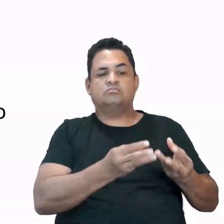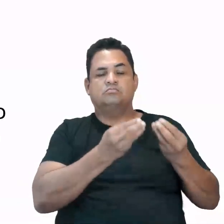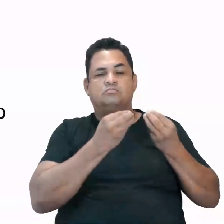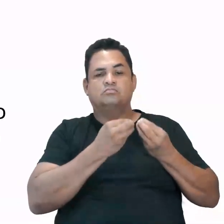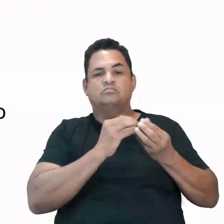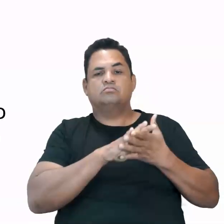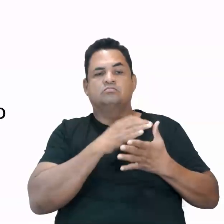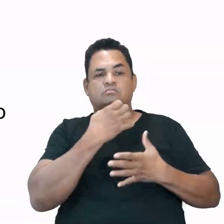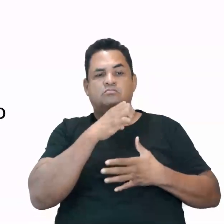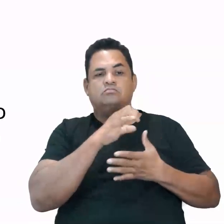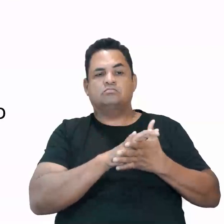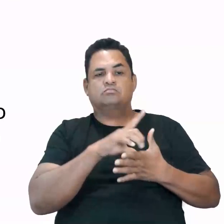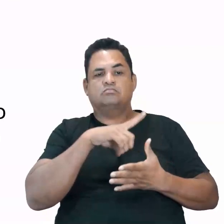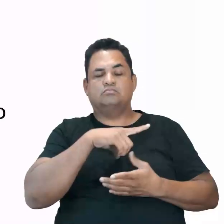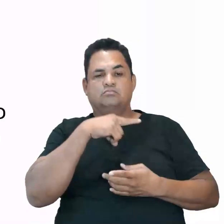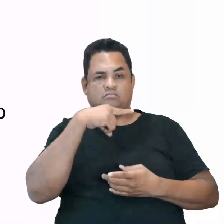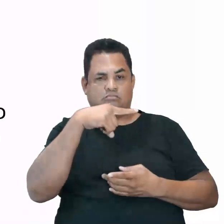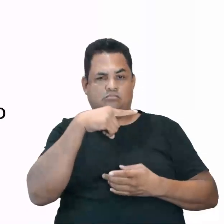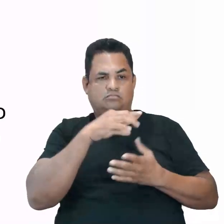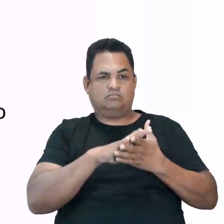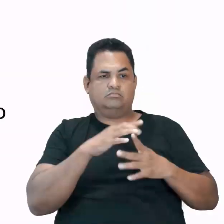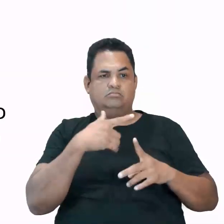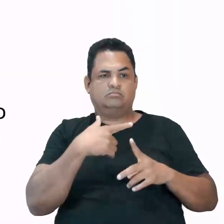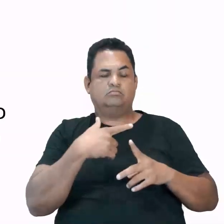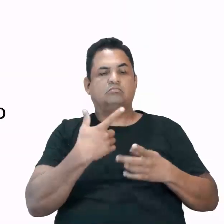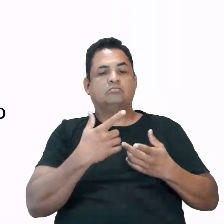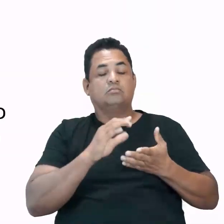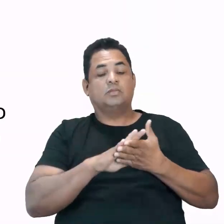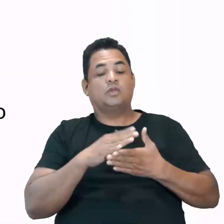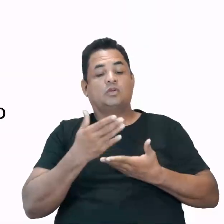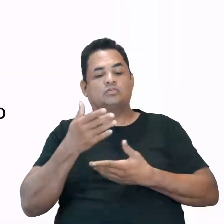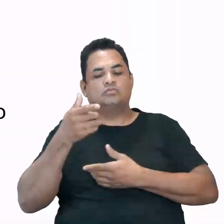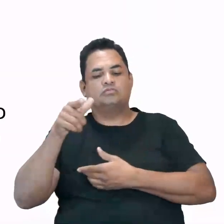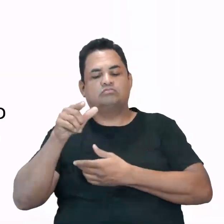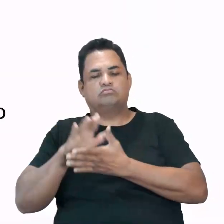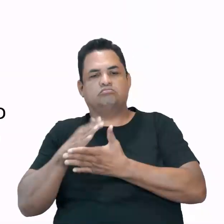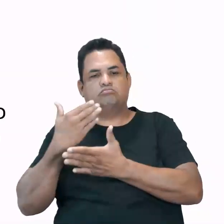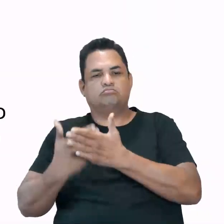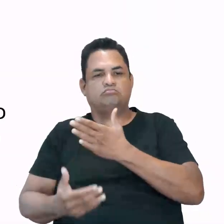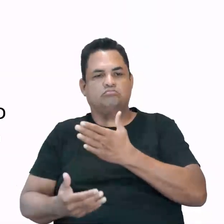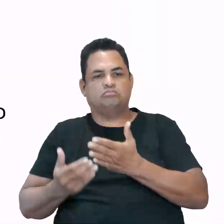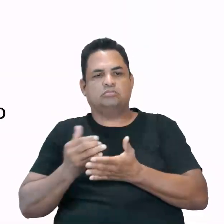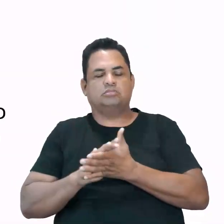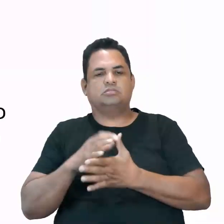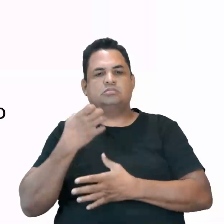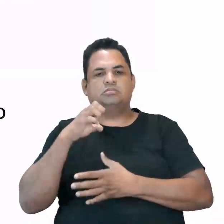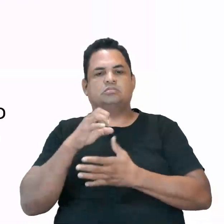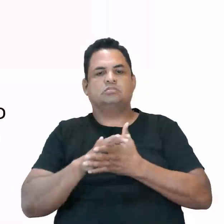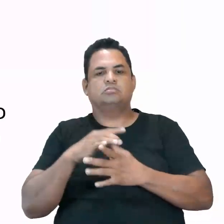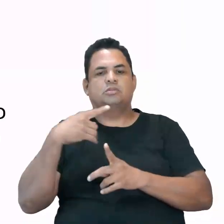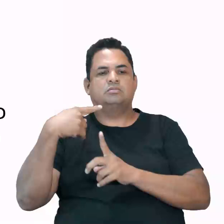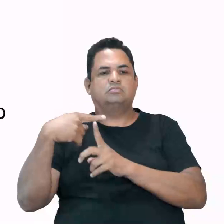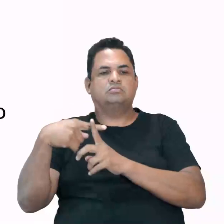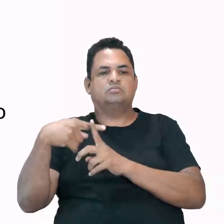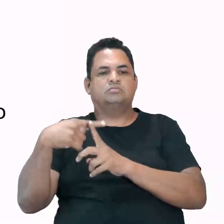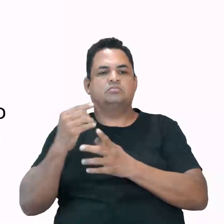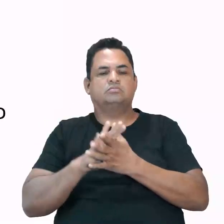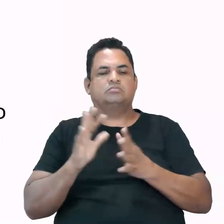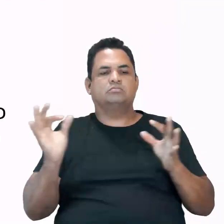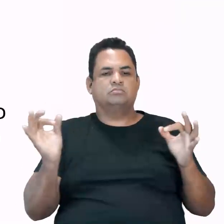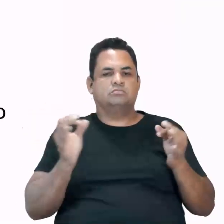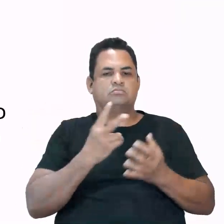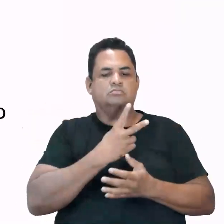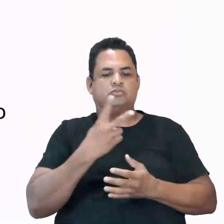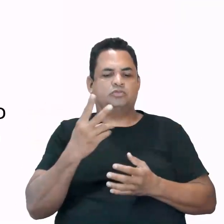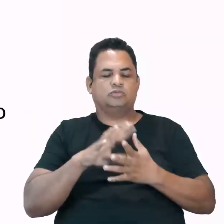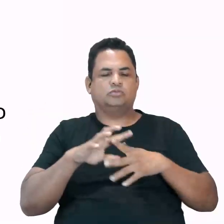carregado negativamente. Por sua vez, o que perdeu elétrons ficará carregado positivamente. São dois corpos,